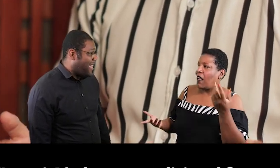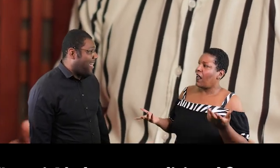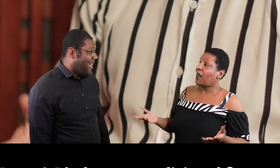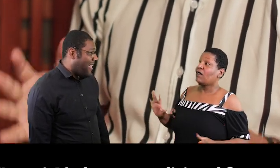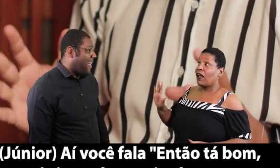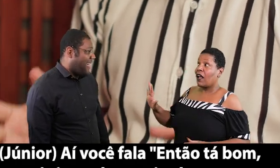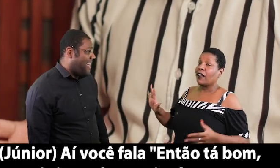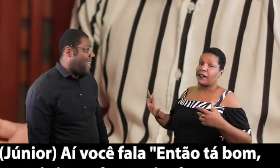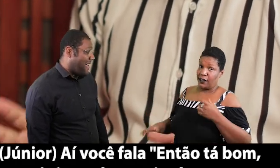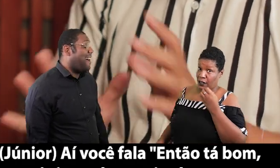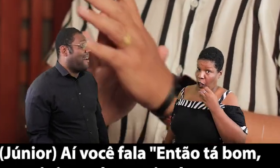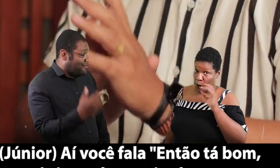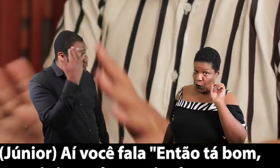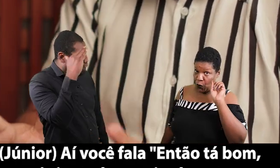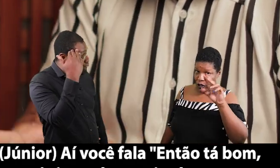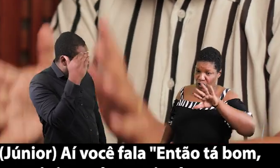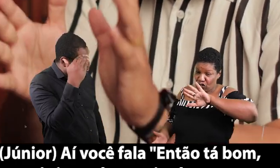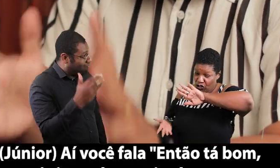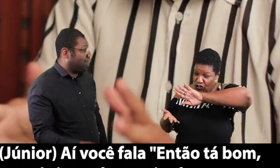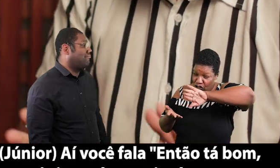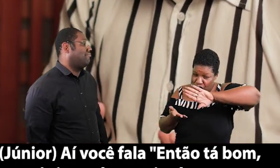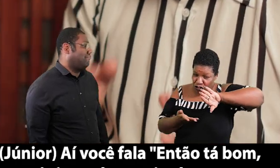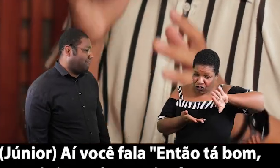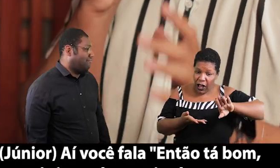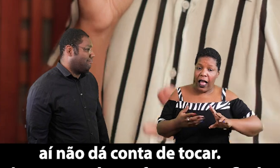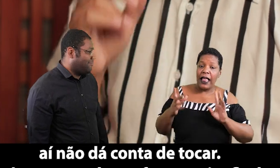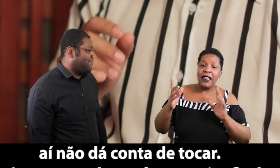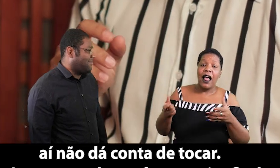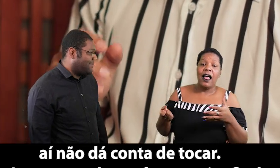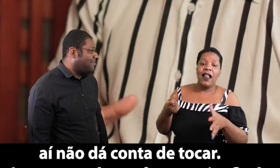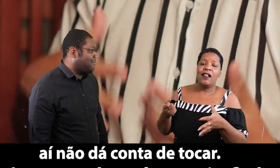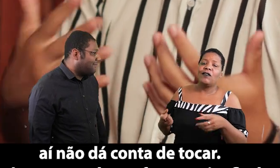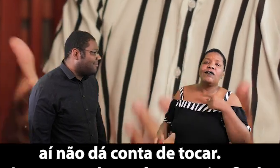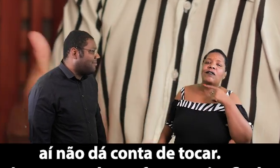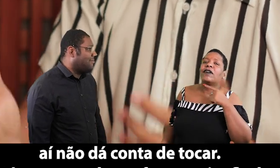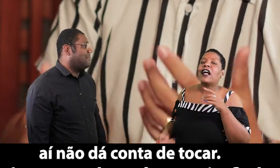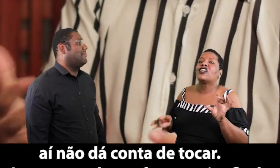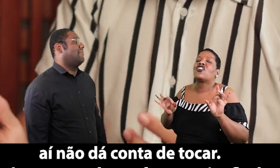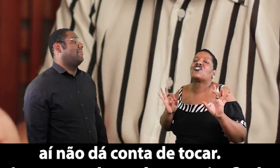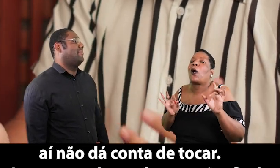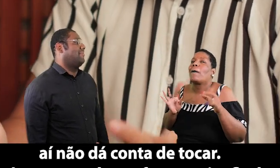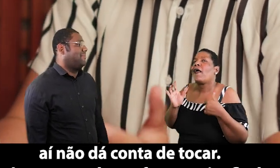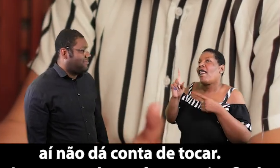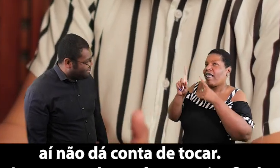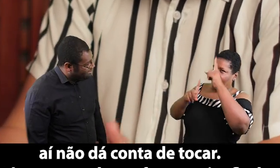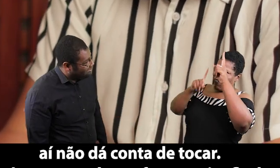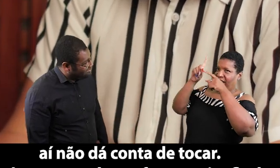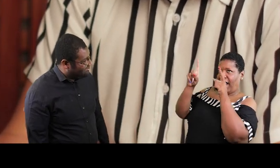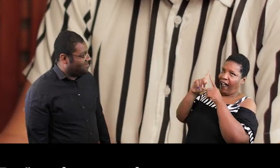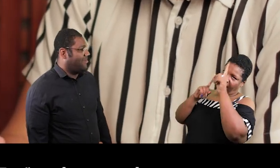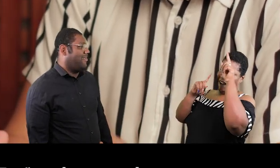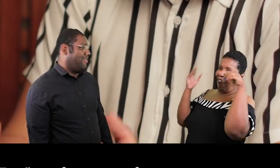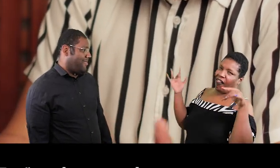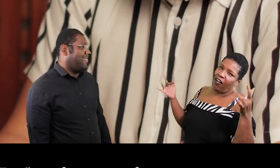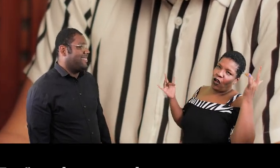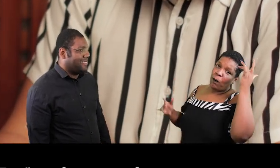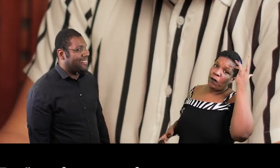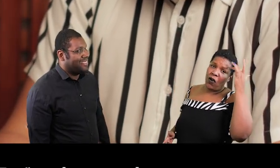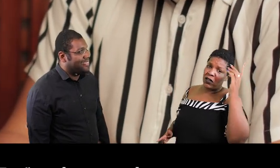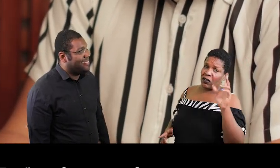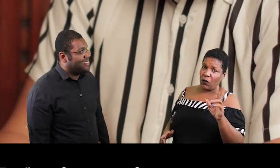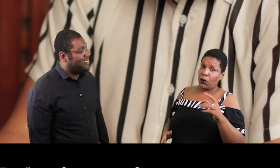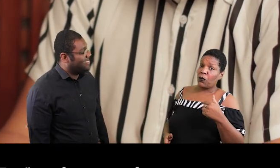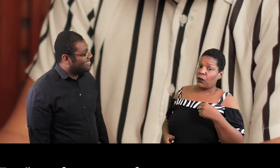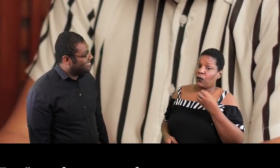aí você fala, tradicional fica- então tá bom. Tira todas as viradas e toca. Aí não dá conta de tocar, tá preocupado em fazer muita firula. Então eu acho que vale a